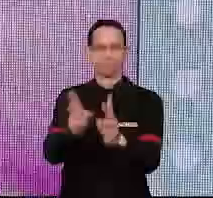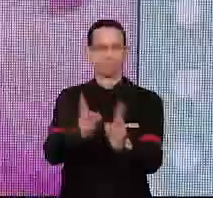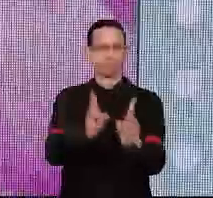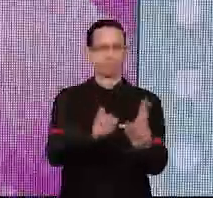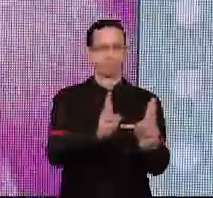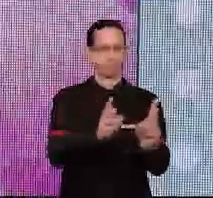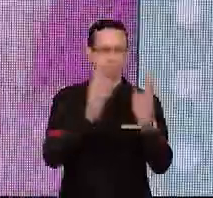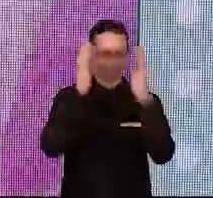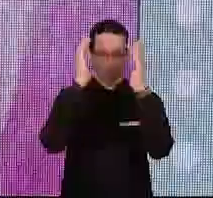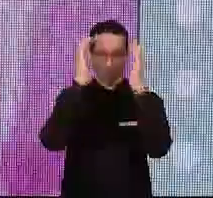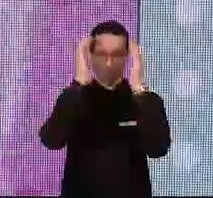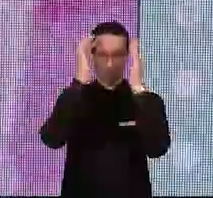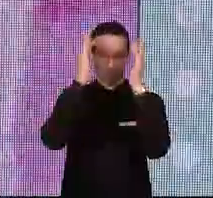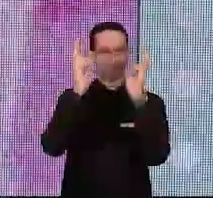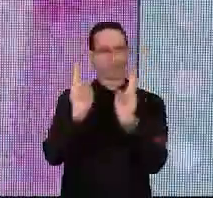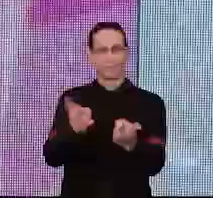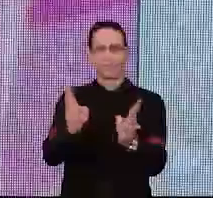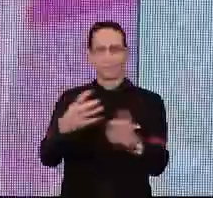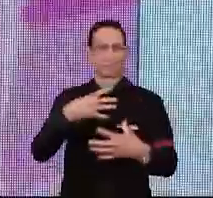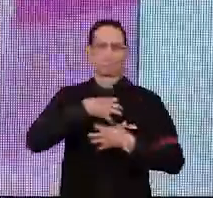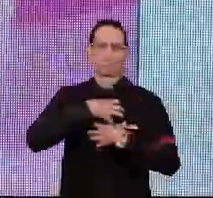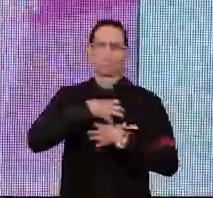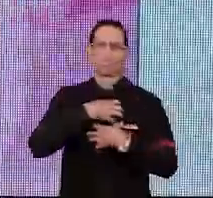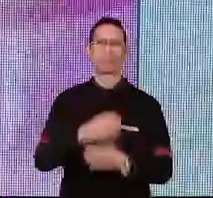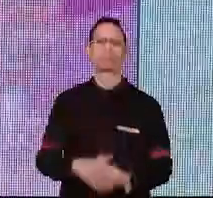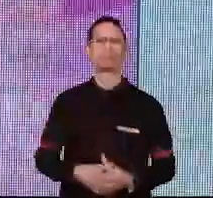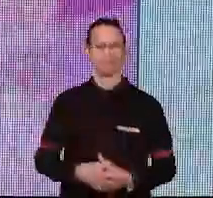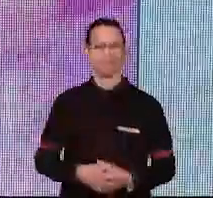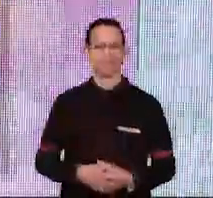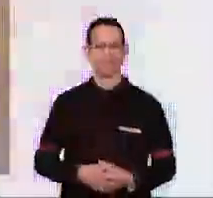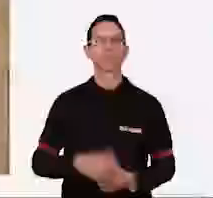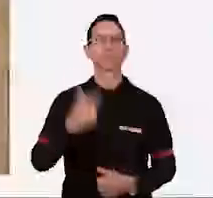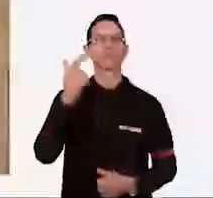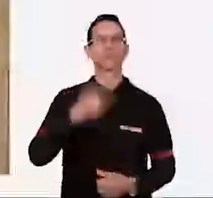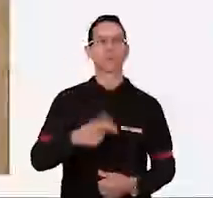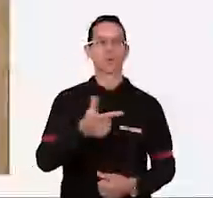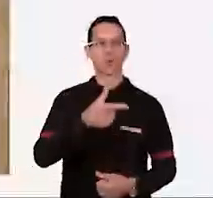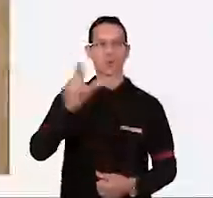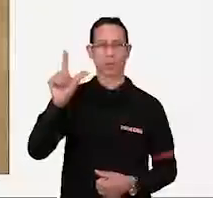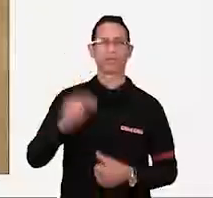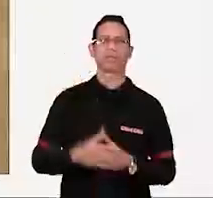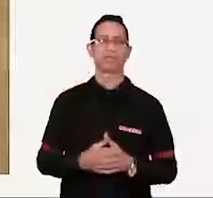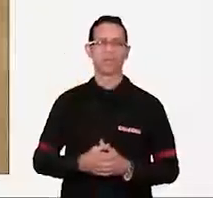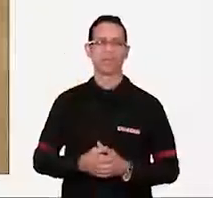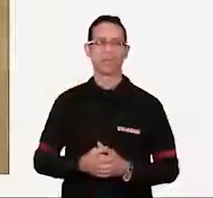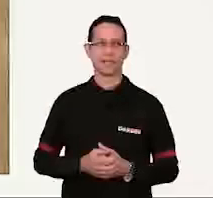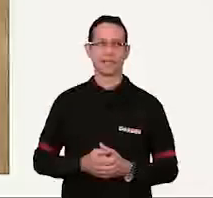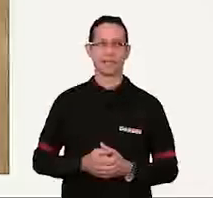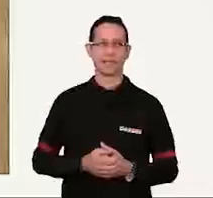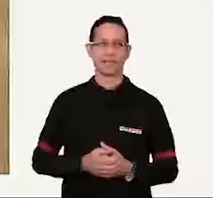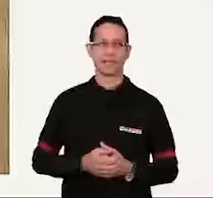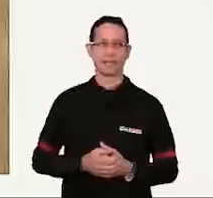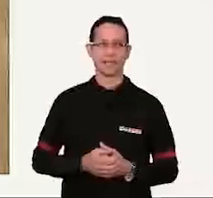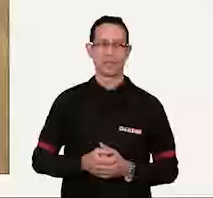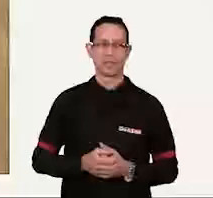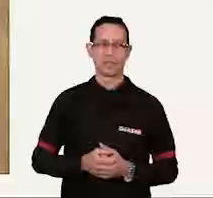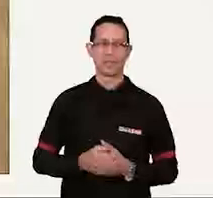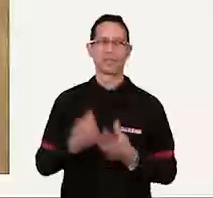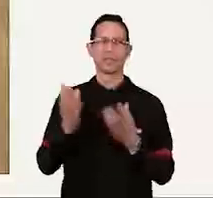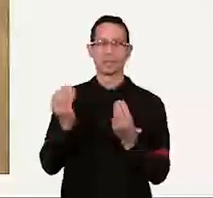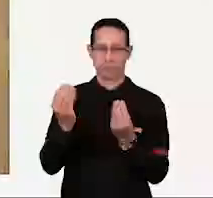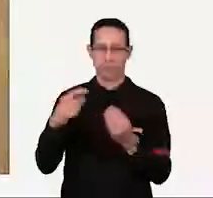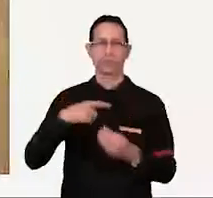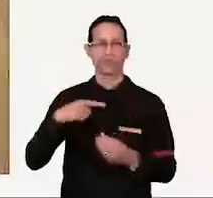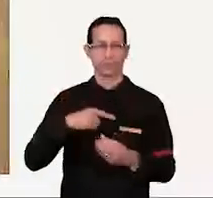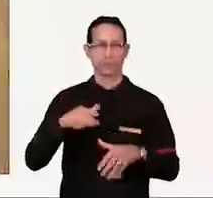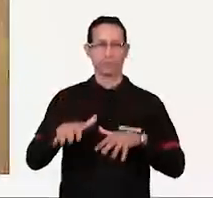alteração neurológica. E ataxia, eu acho que é uma dos sinais também que eu mais vejo na minha clínica. Isso aí foi um